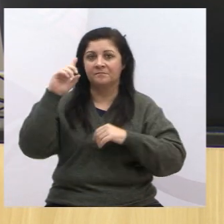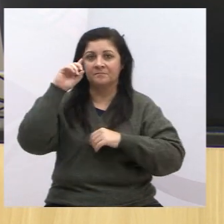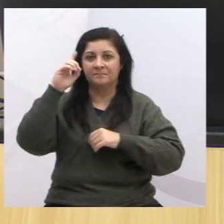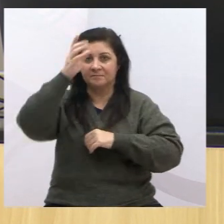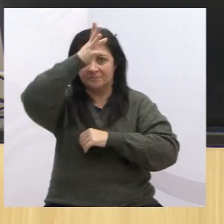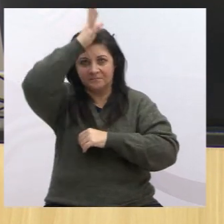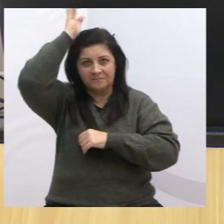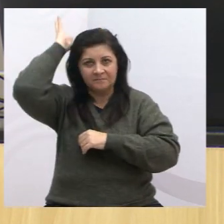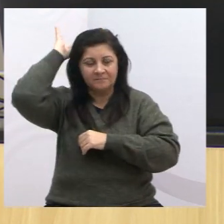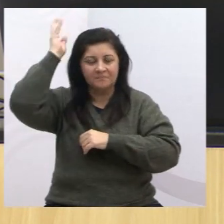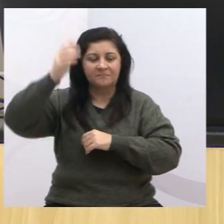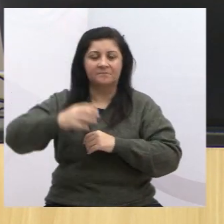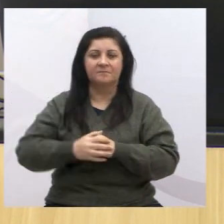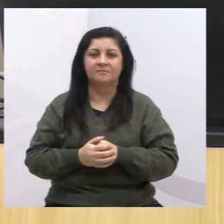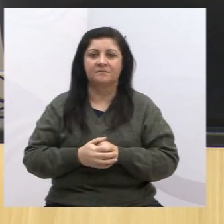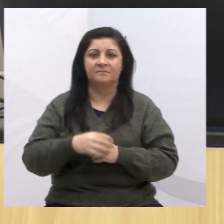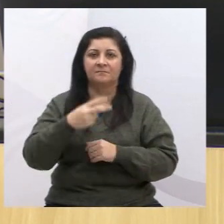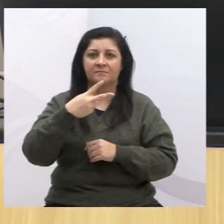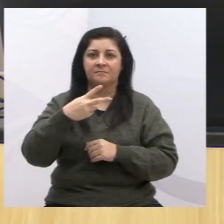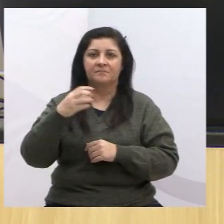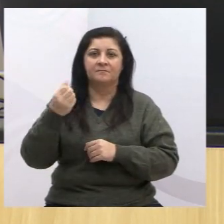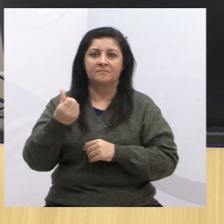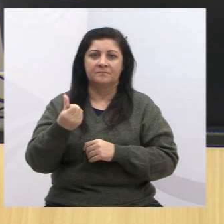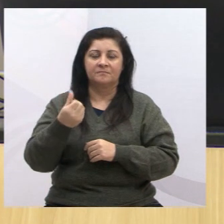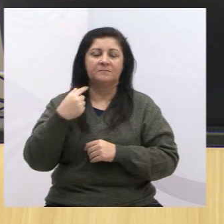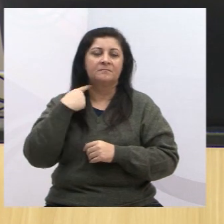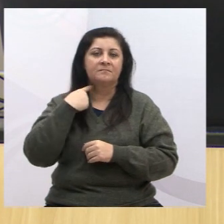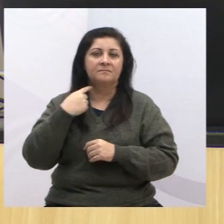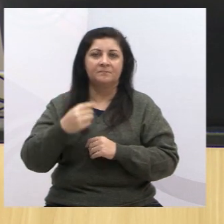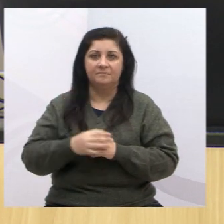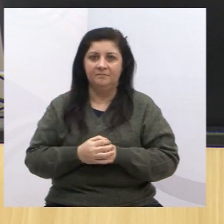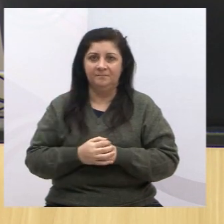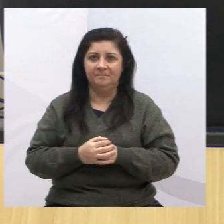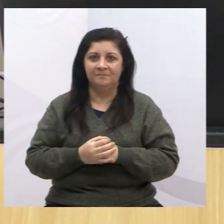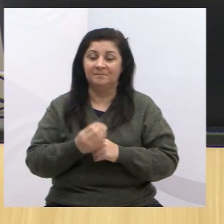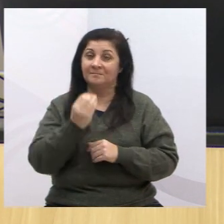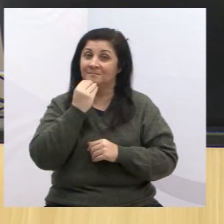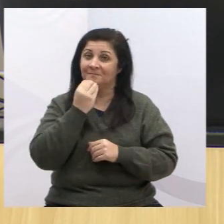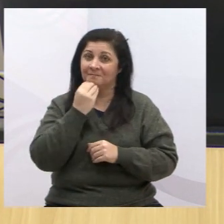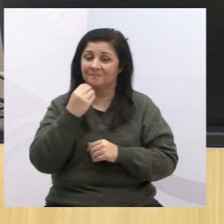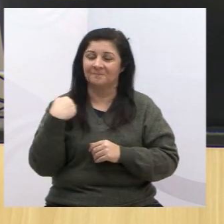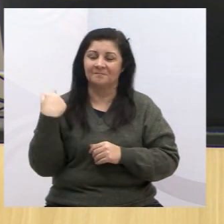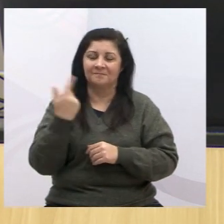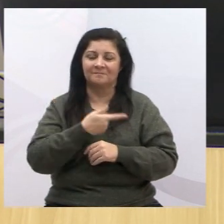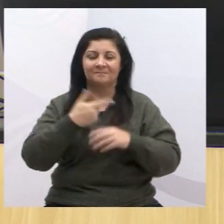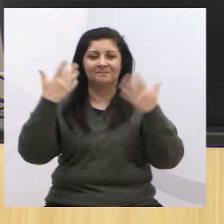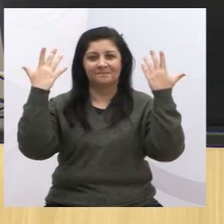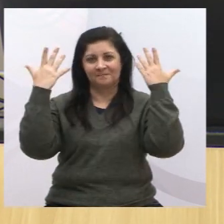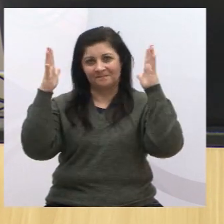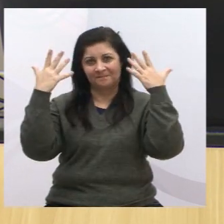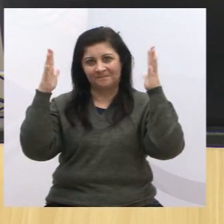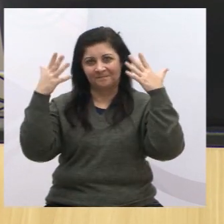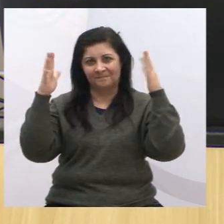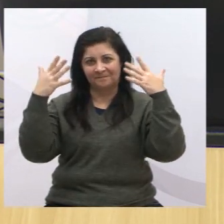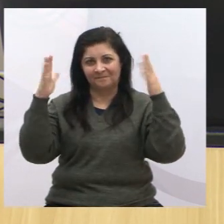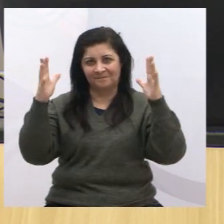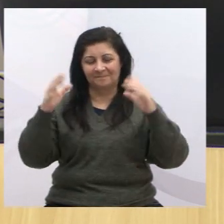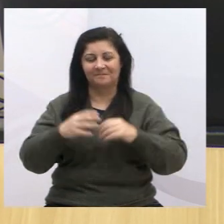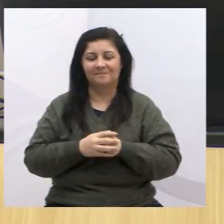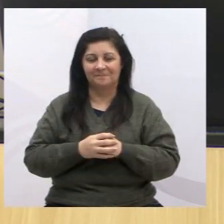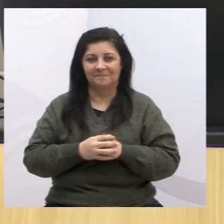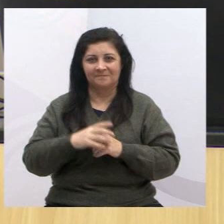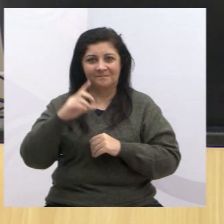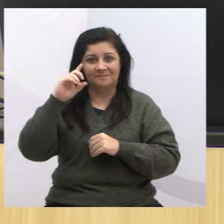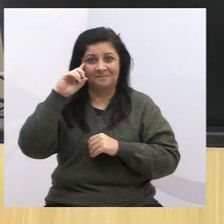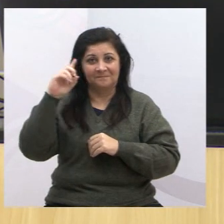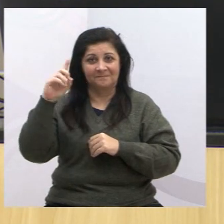Bombeiro, comemorado em 26 de maio. Nessa oportunidade, então, consignamos os nossos mais sinceros cumprimentos pelo transcurso da